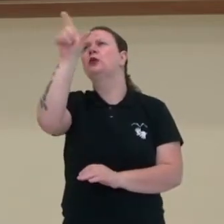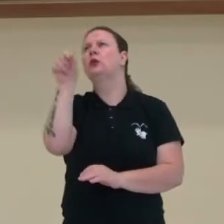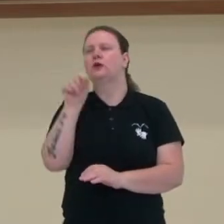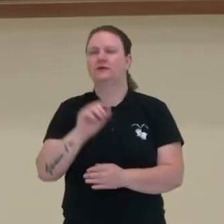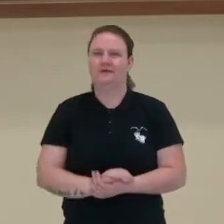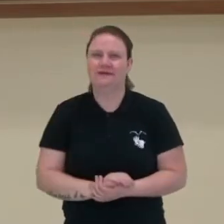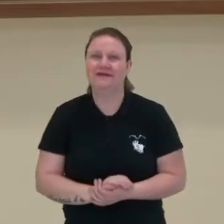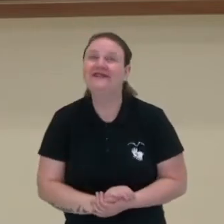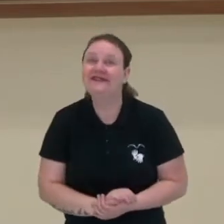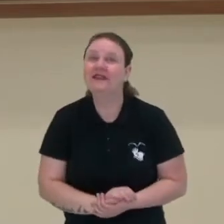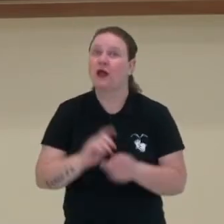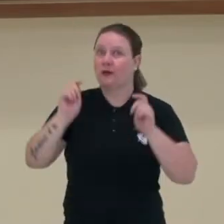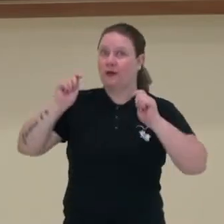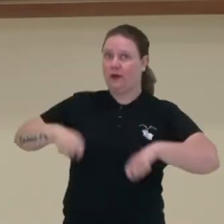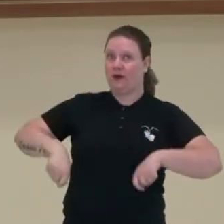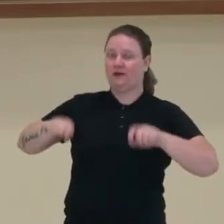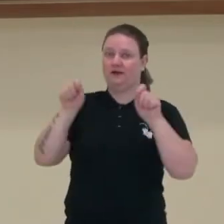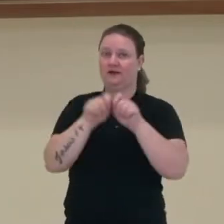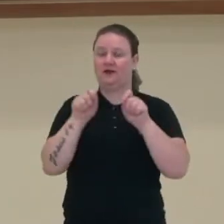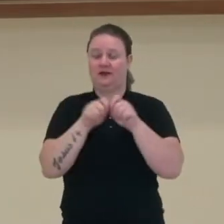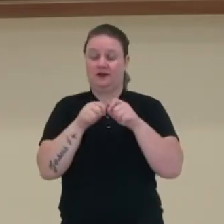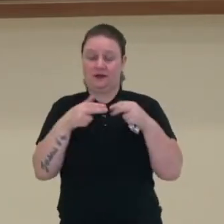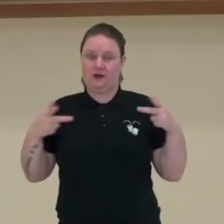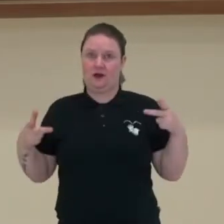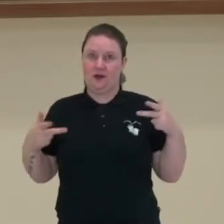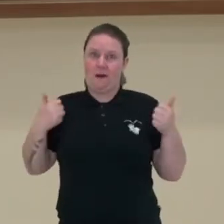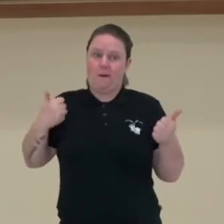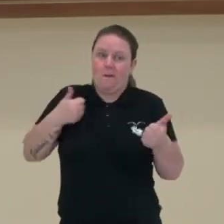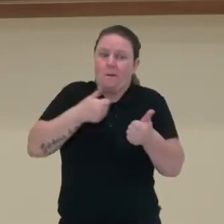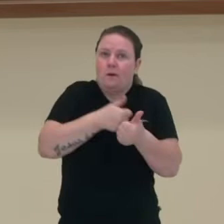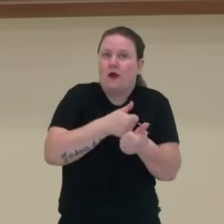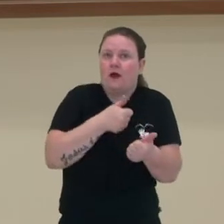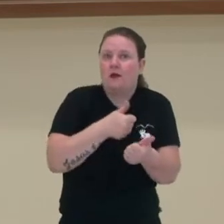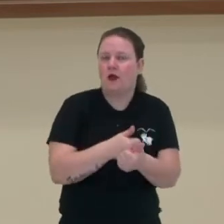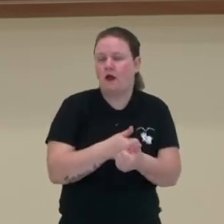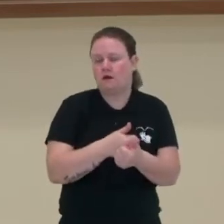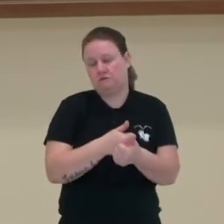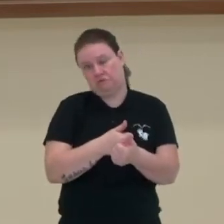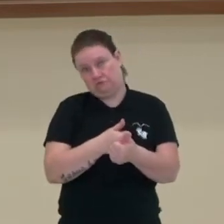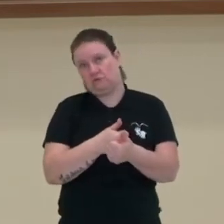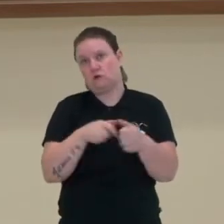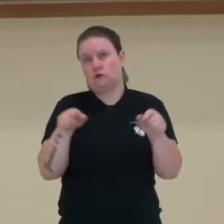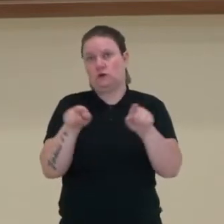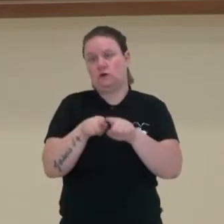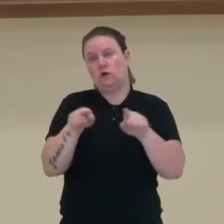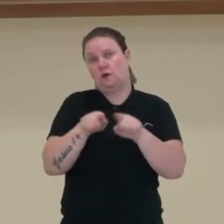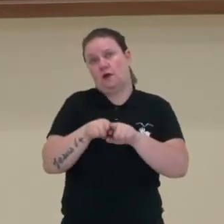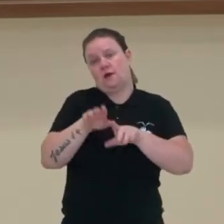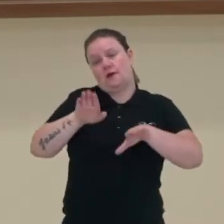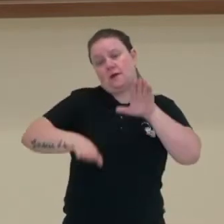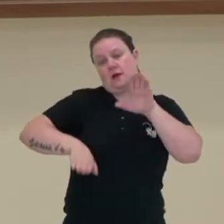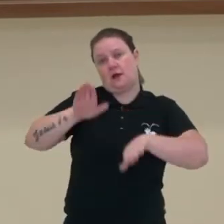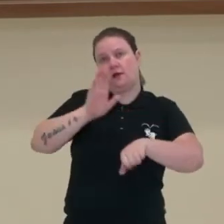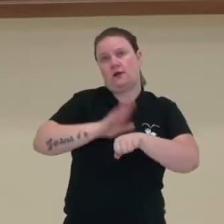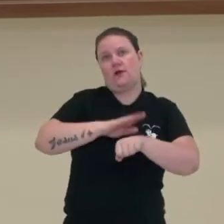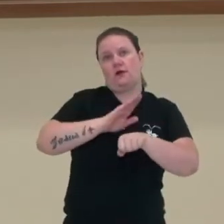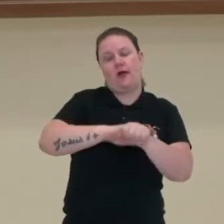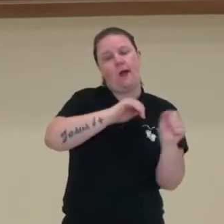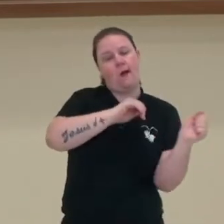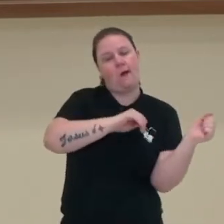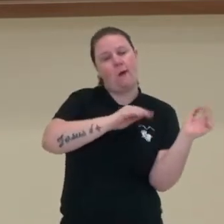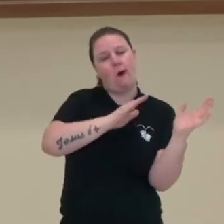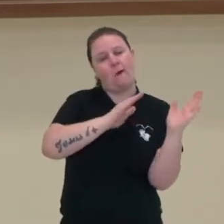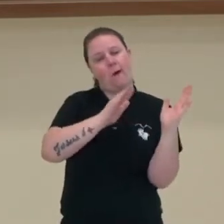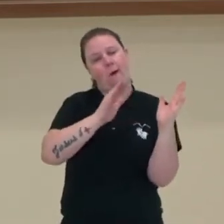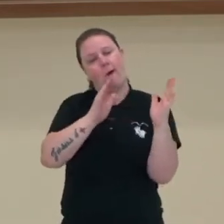pode fazer alguma coisa mais concreta, que está mais próxima de você, e aí, conforme o tempo passa, você